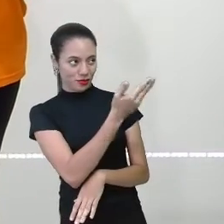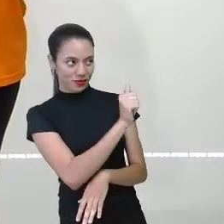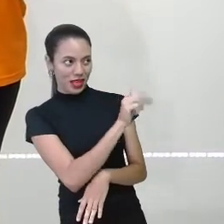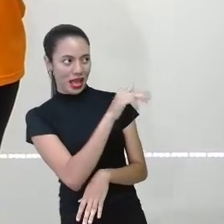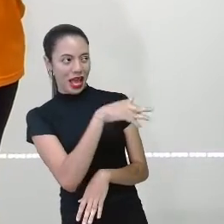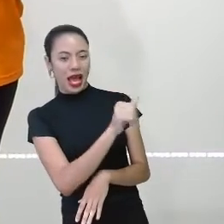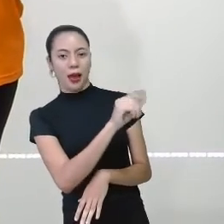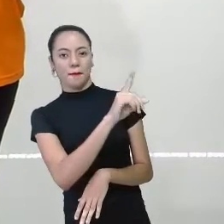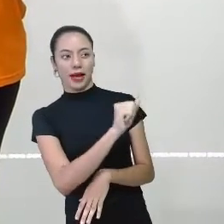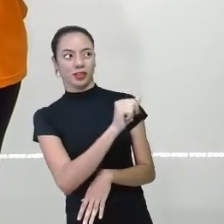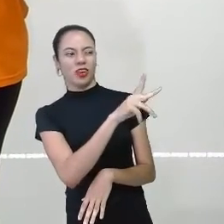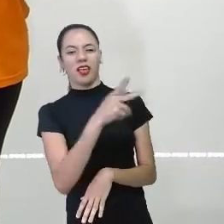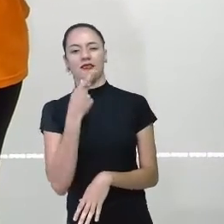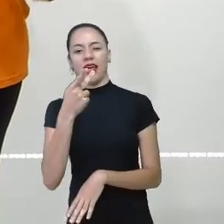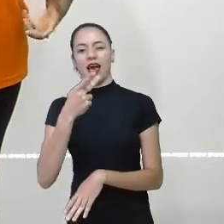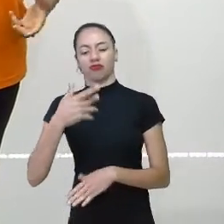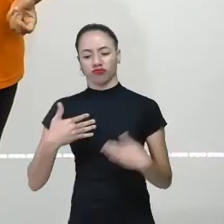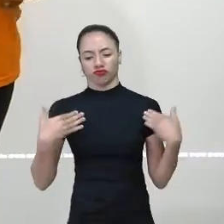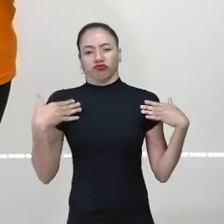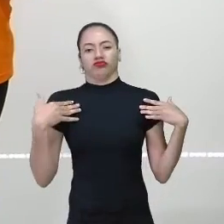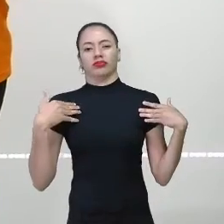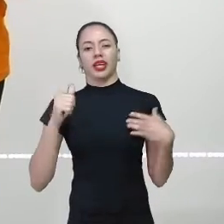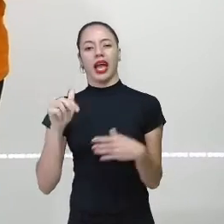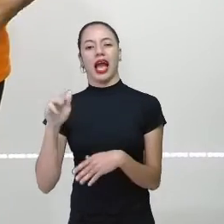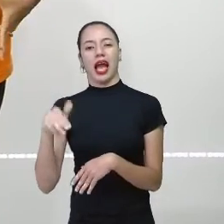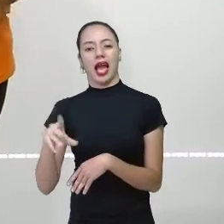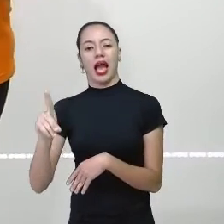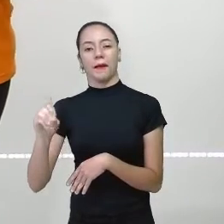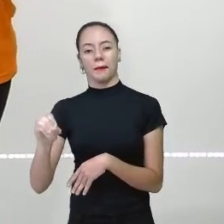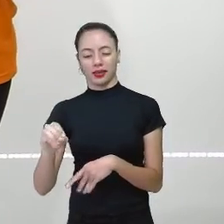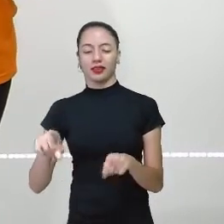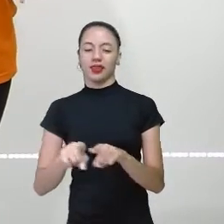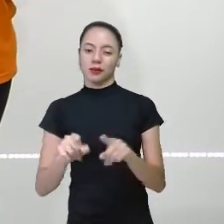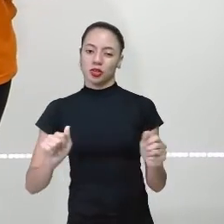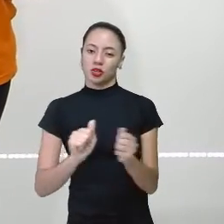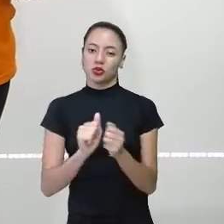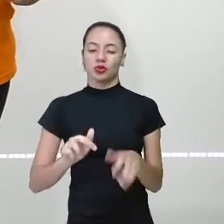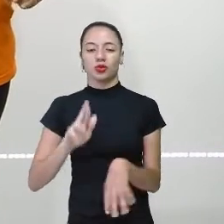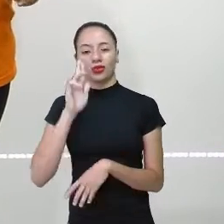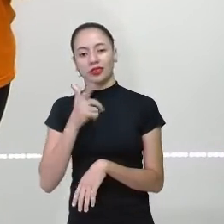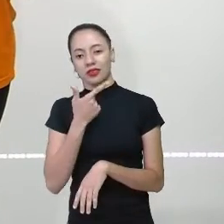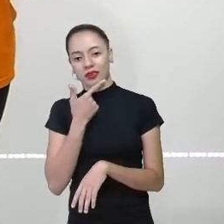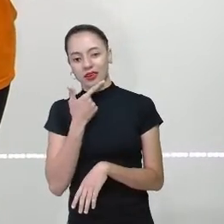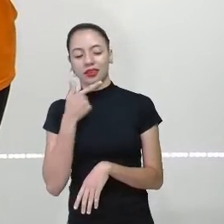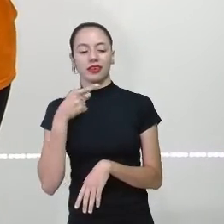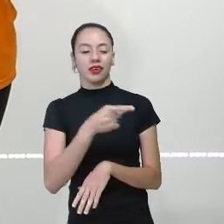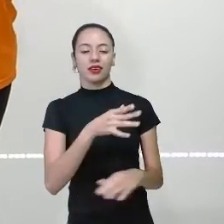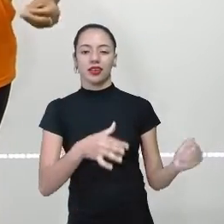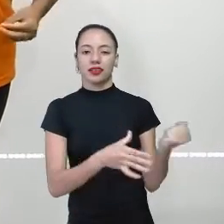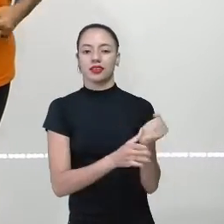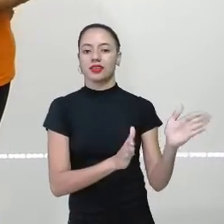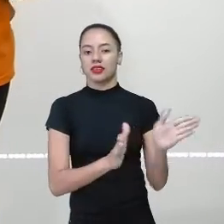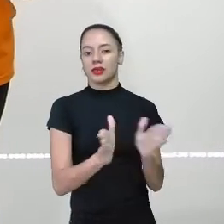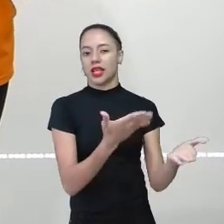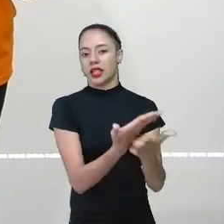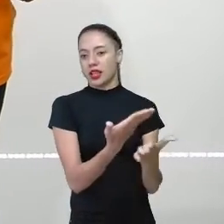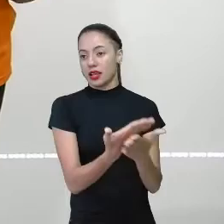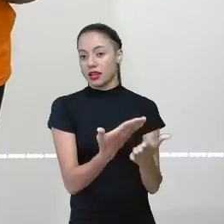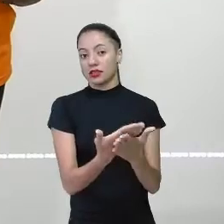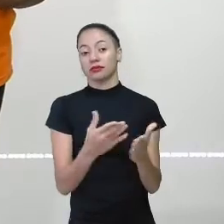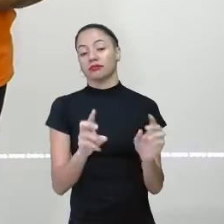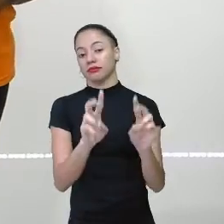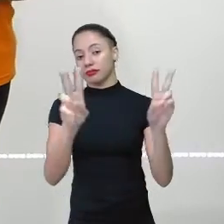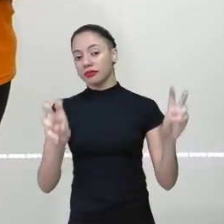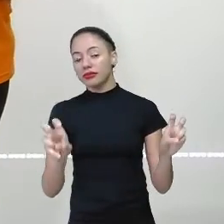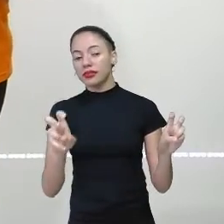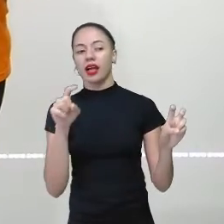para falar Armando Pérez, né não? E aí com Raquel, que vem trazendo nossas aulas de forma mais acessível. Vamos trazer esse tema